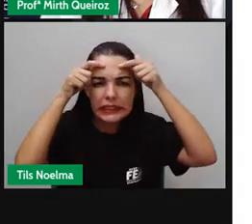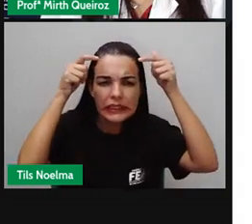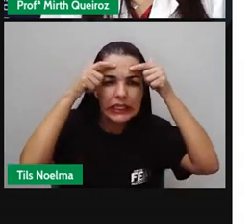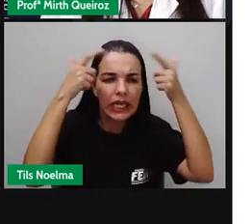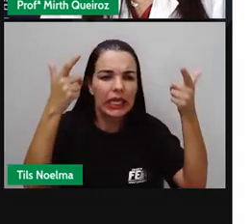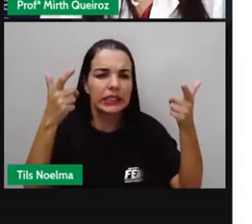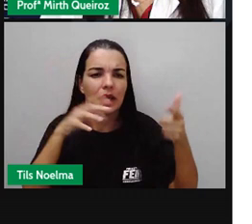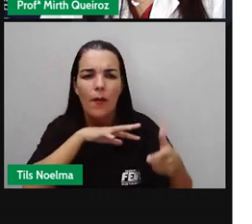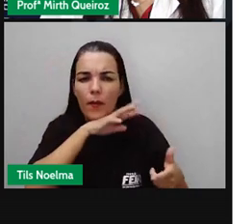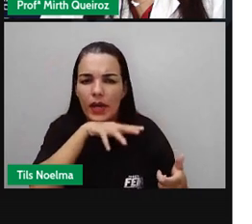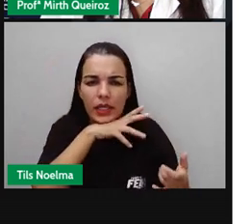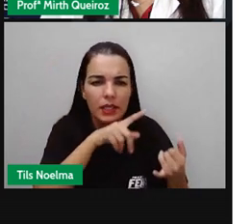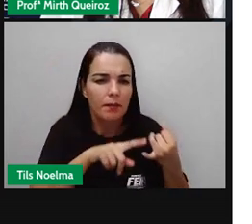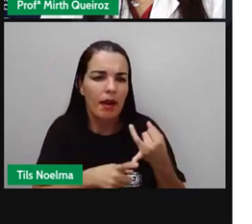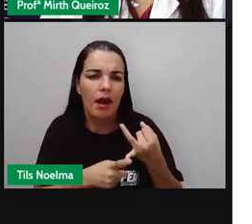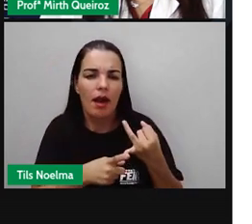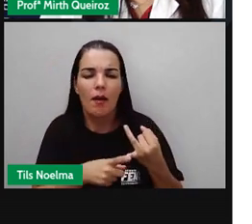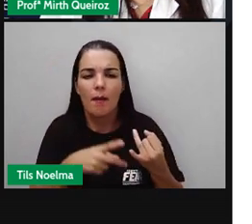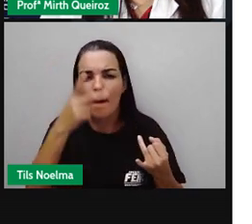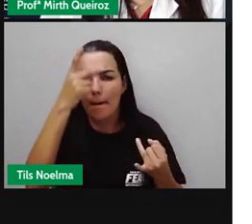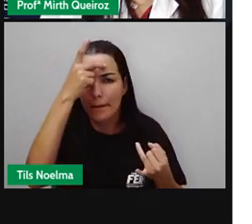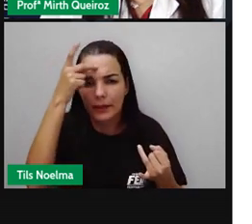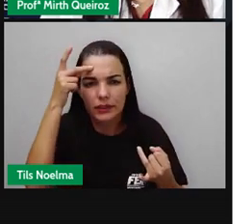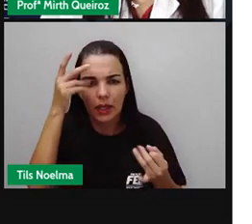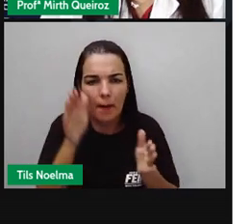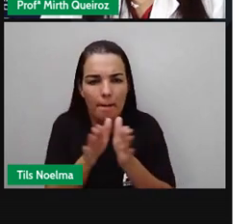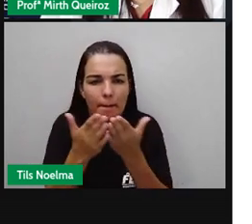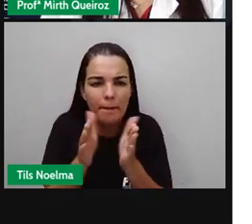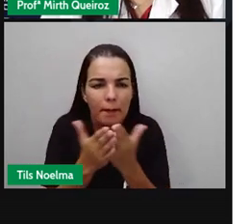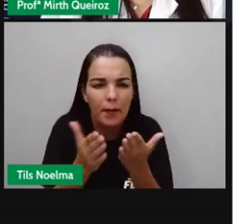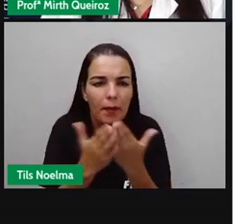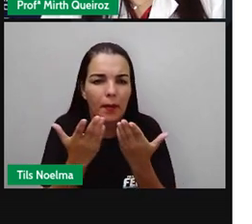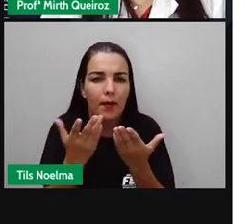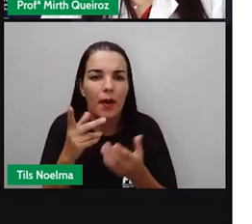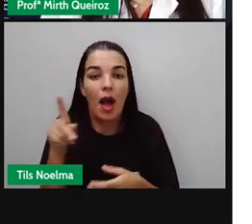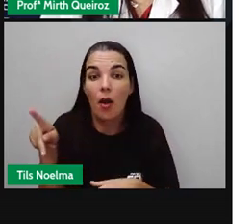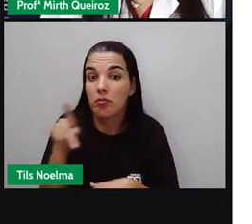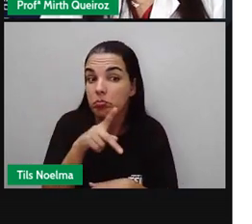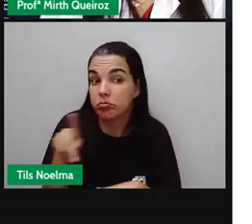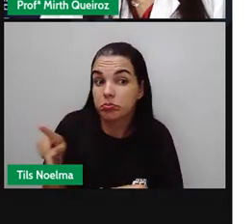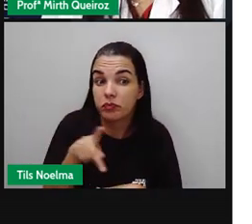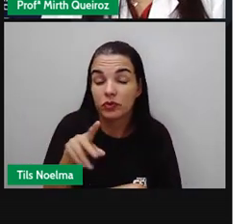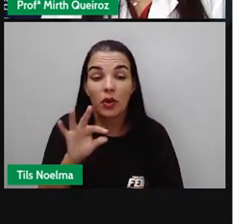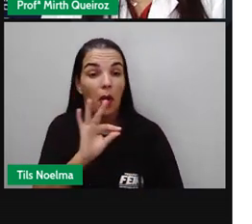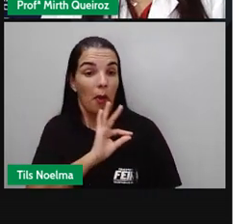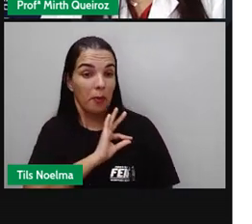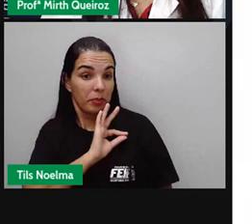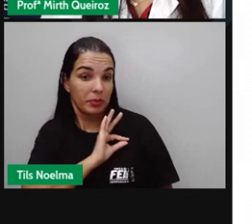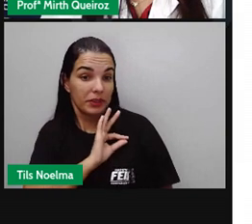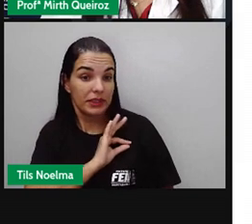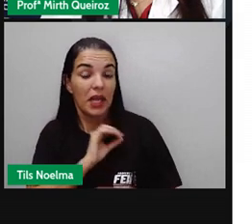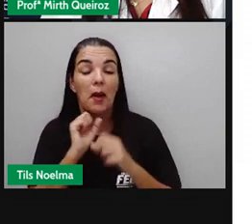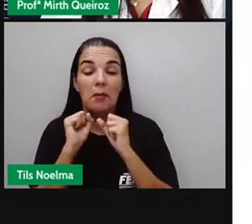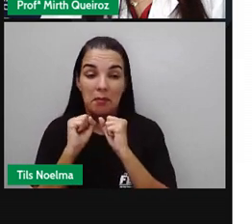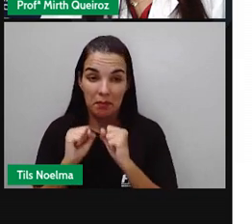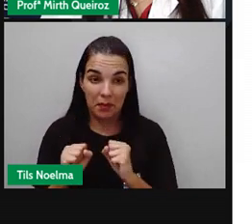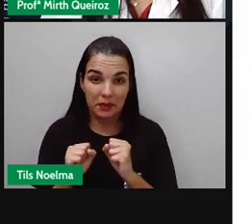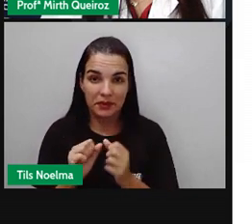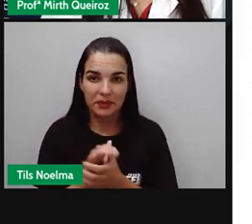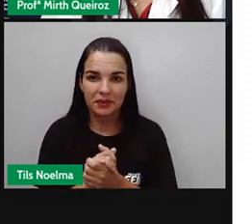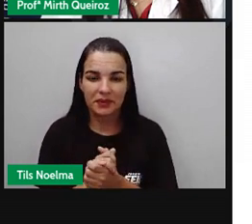um animal, uma pastora, um pobre lenhador, uma fada, uma professora ou um